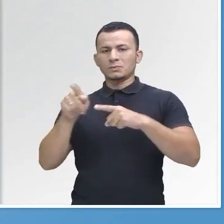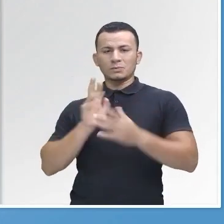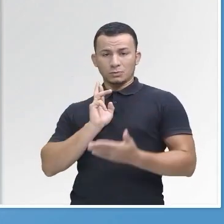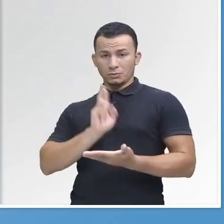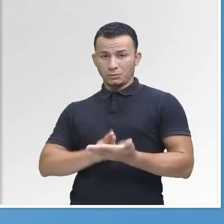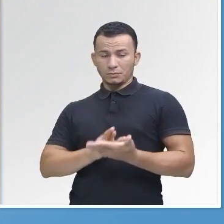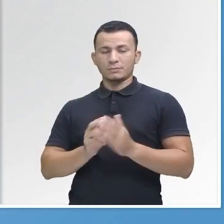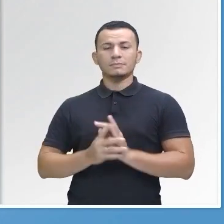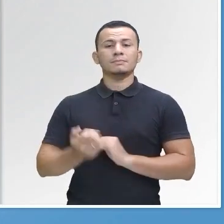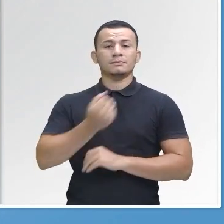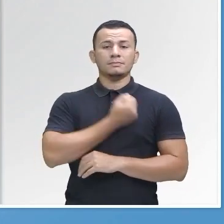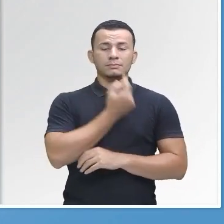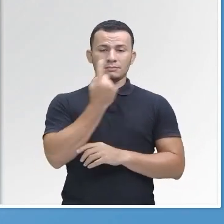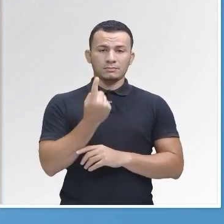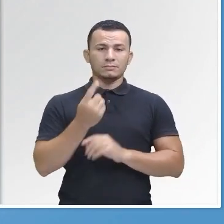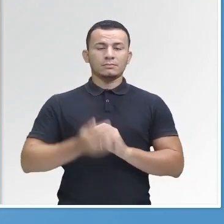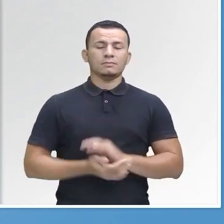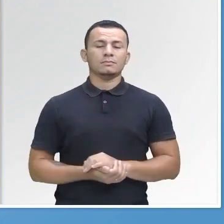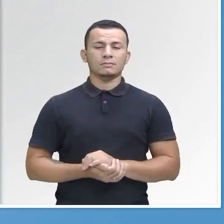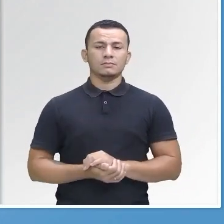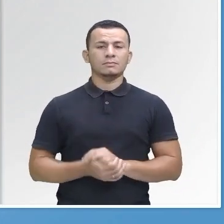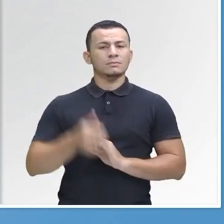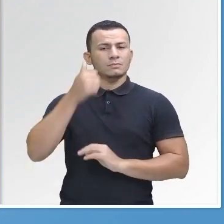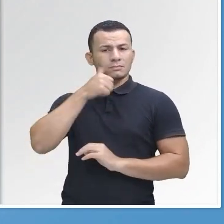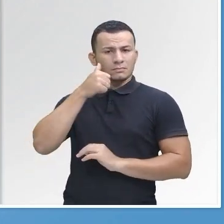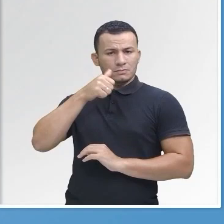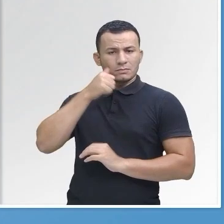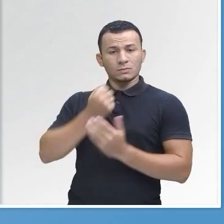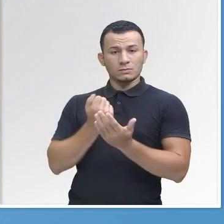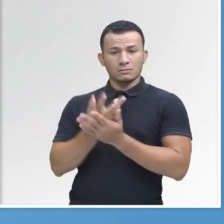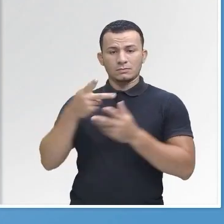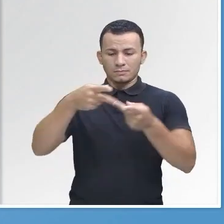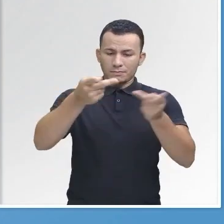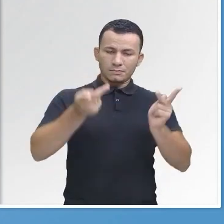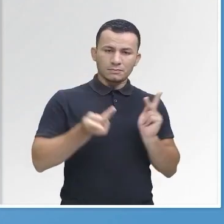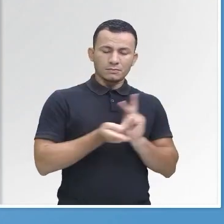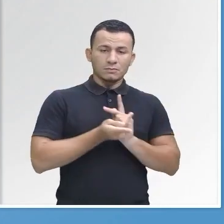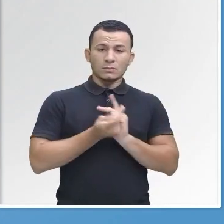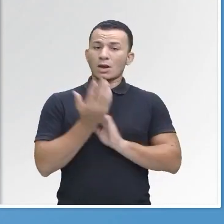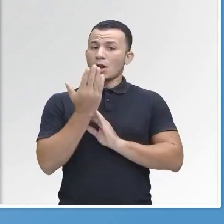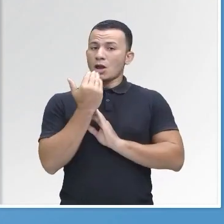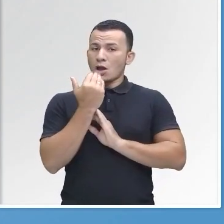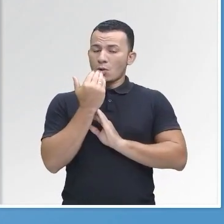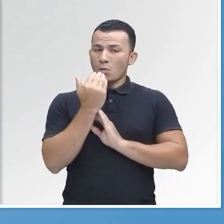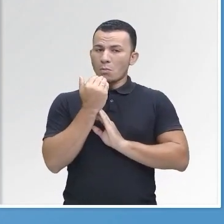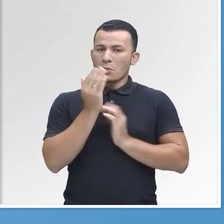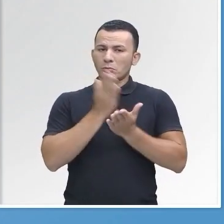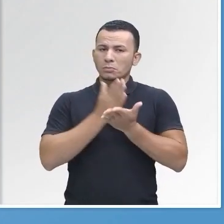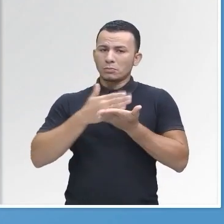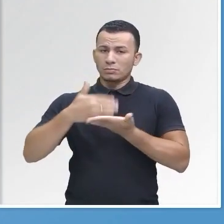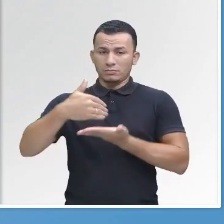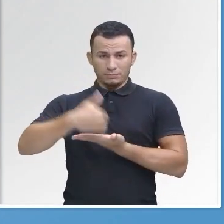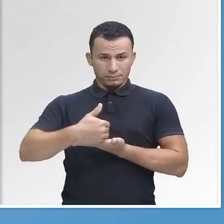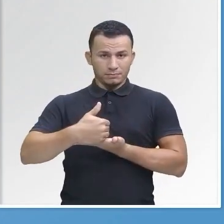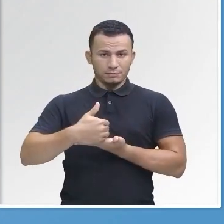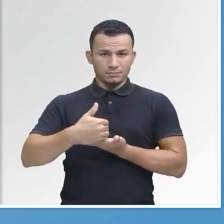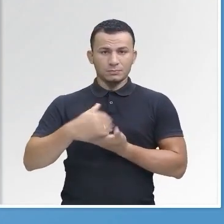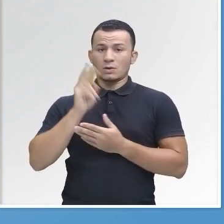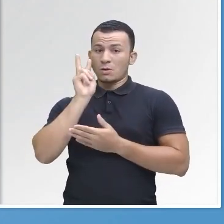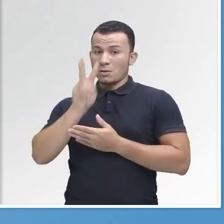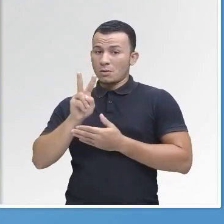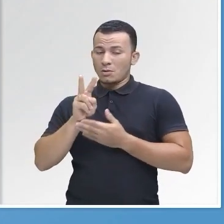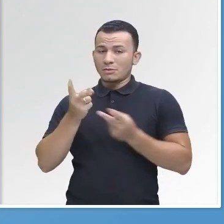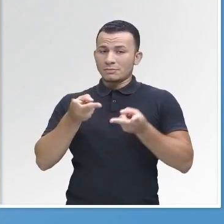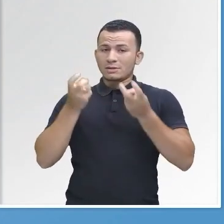Primeiro exercitando. Maria comprou uma pizza e comeu uma quantidade de pedaços. Estão de olho nessa linda pizza aí que a